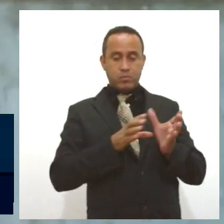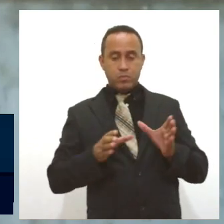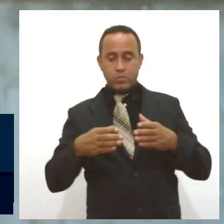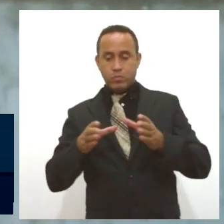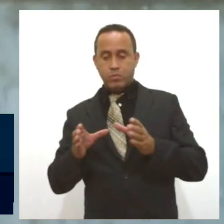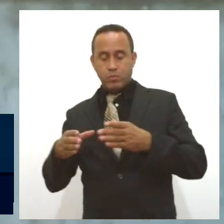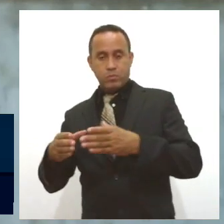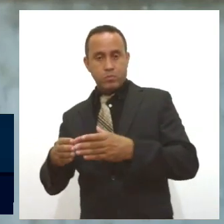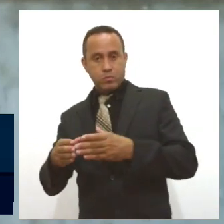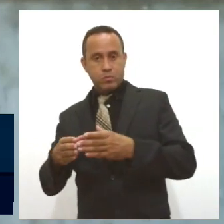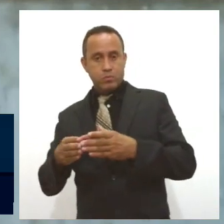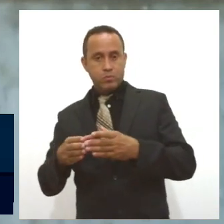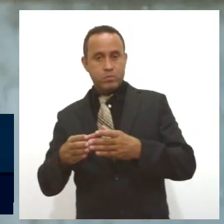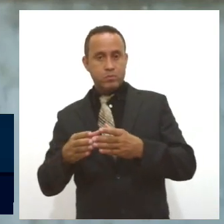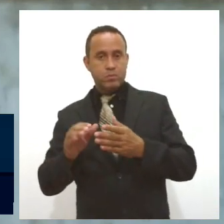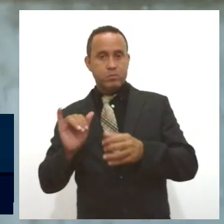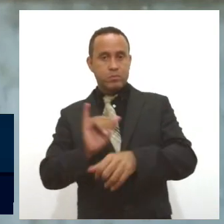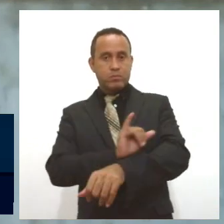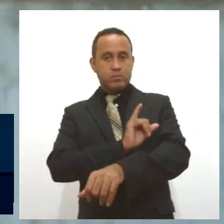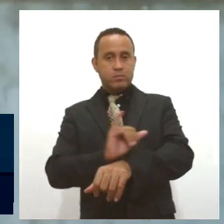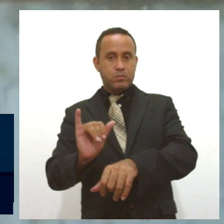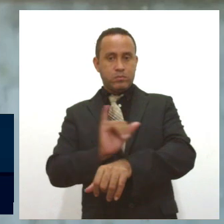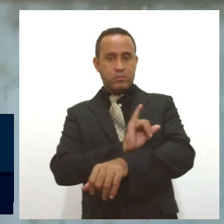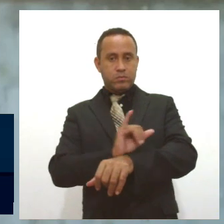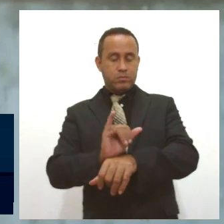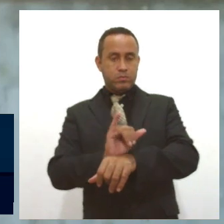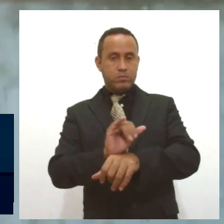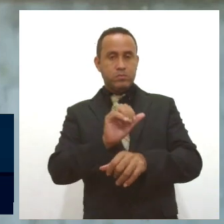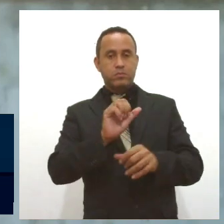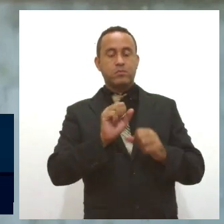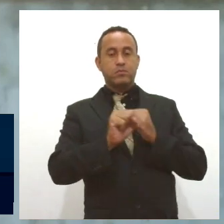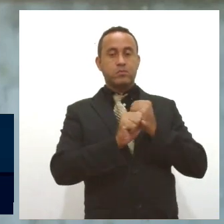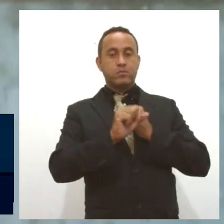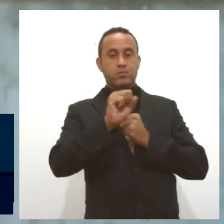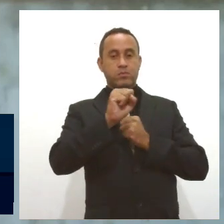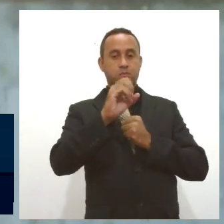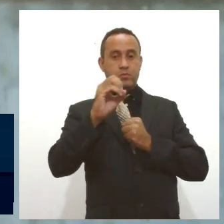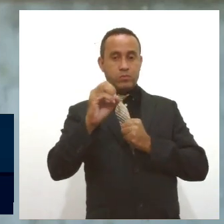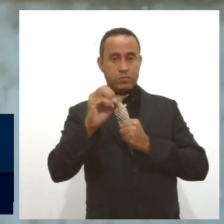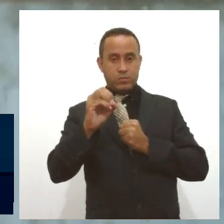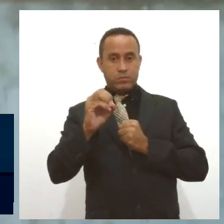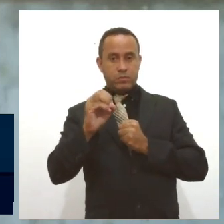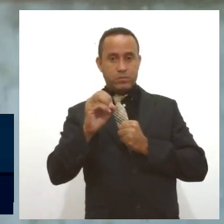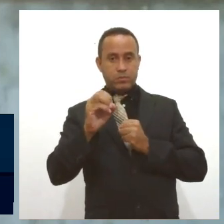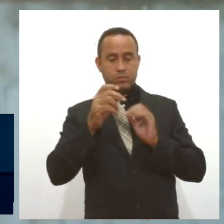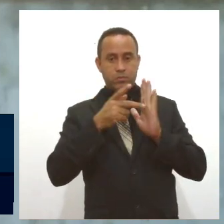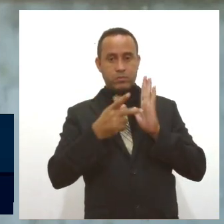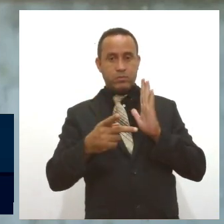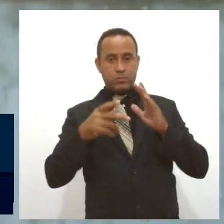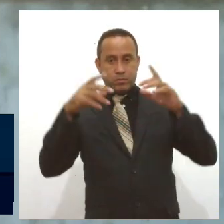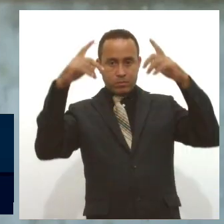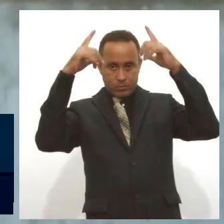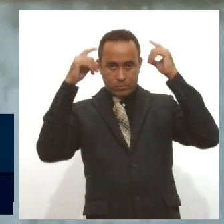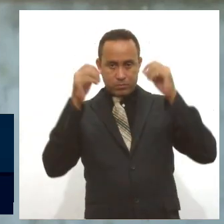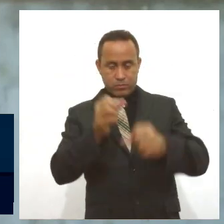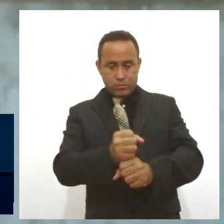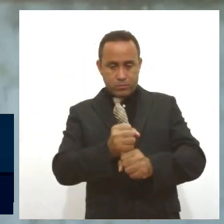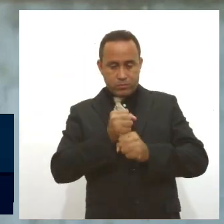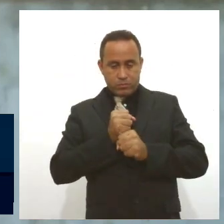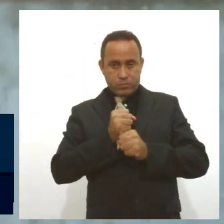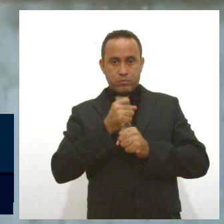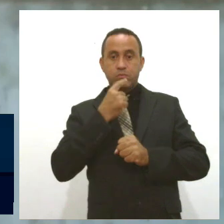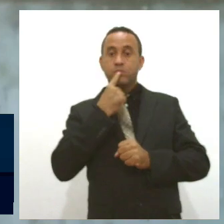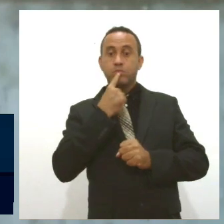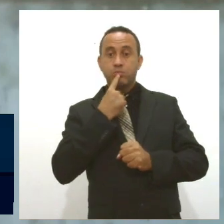estratégicos no estado de Sergipe durante a década de 80, com aquele projeto Chapéu de Couro, né, do então saudoso governador João